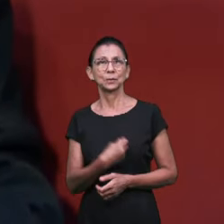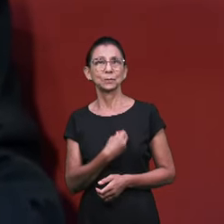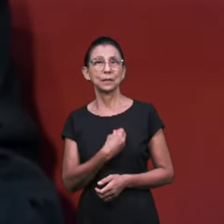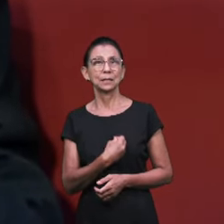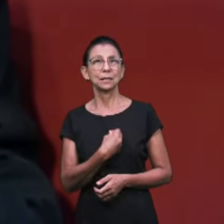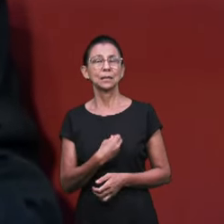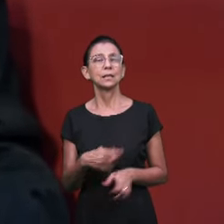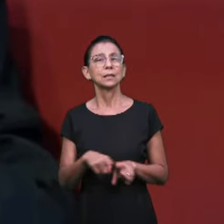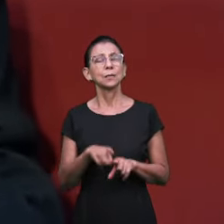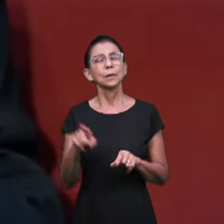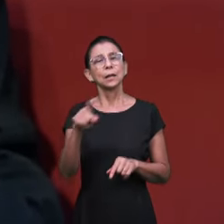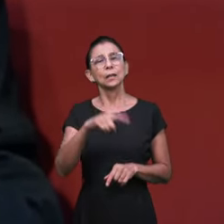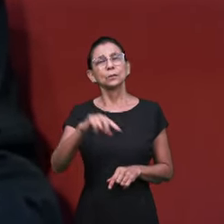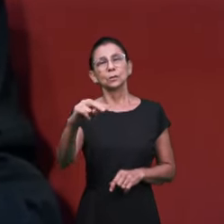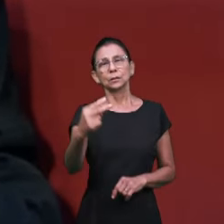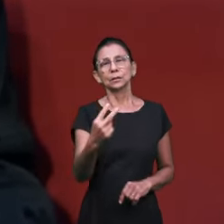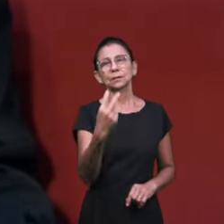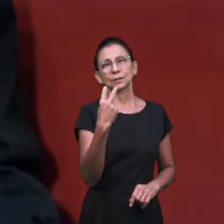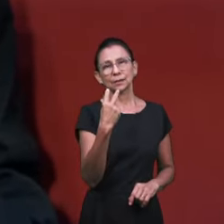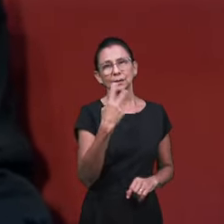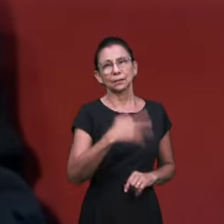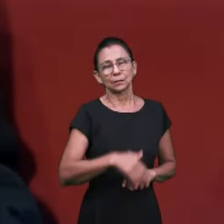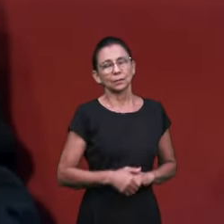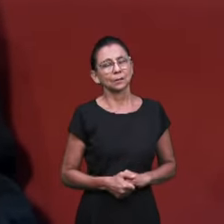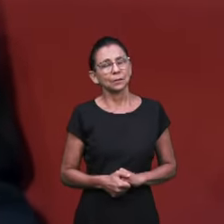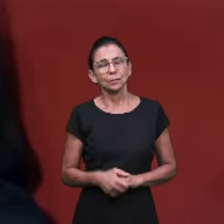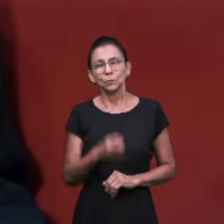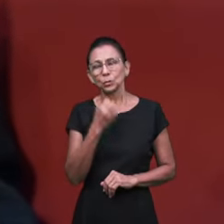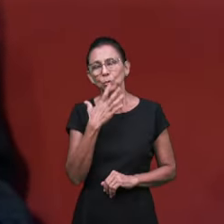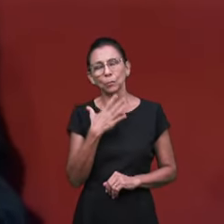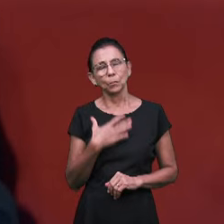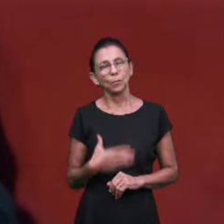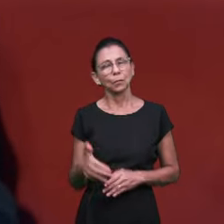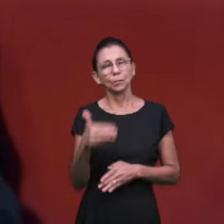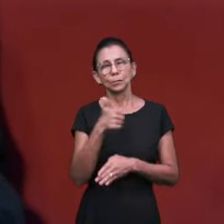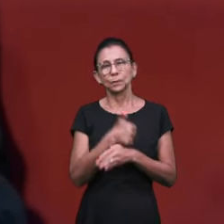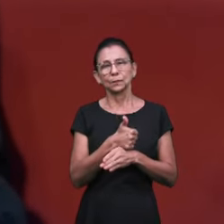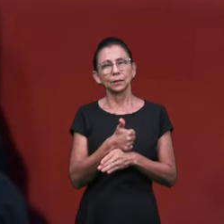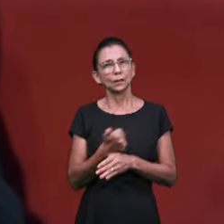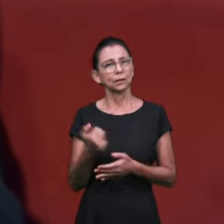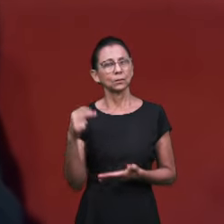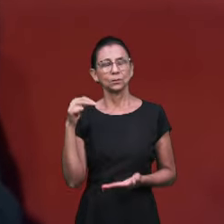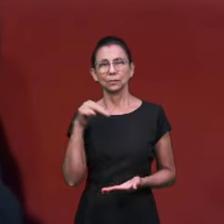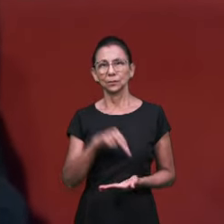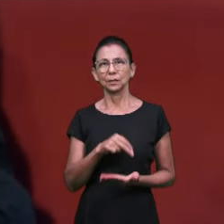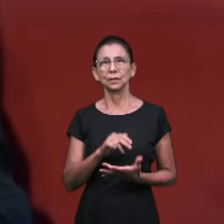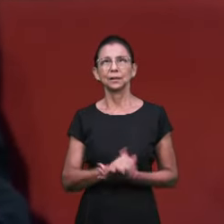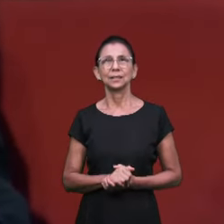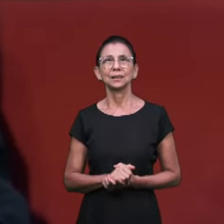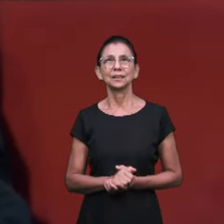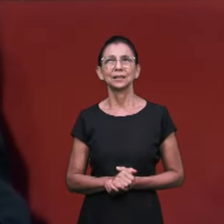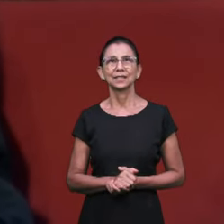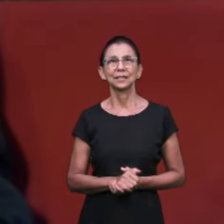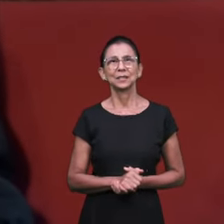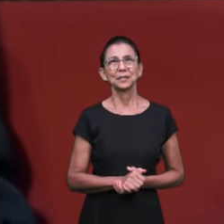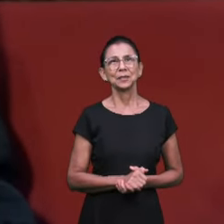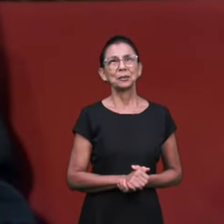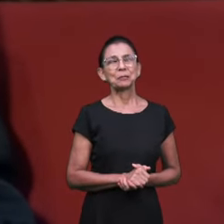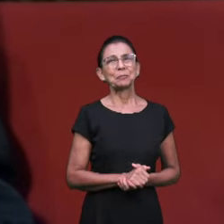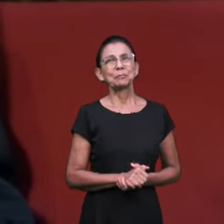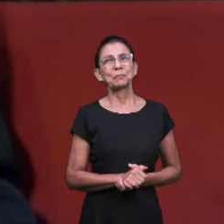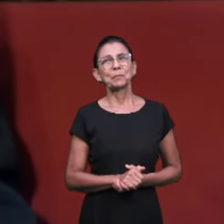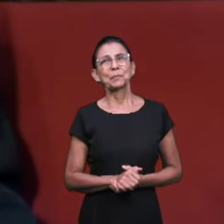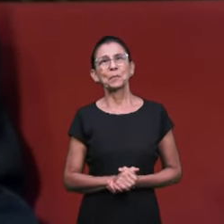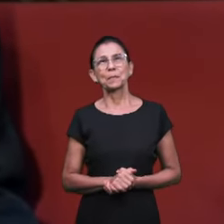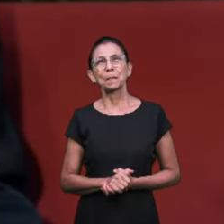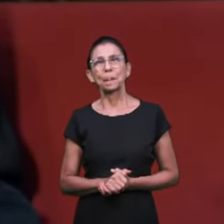queridos telespectadores. É um privilégio estar aqui junto com essa turma que conhece Bíblia e